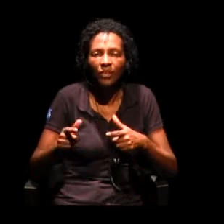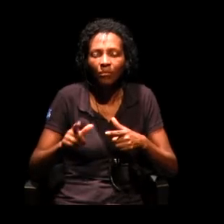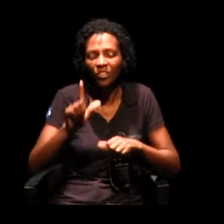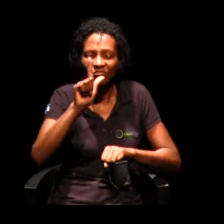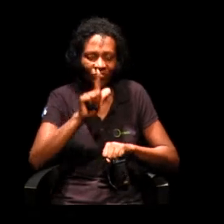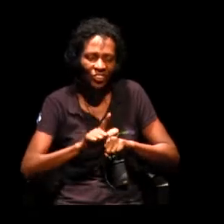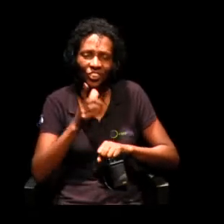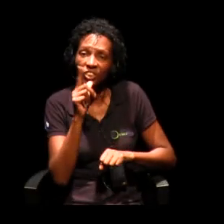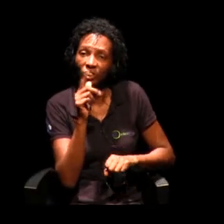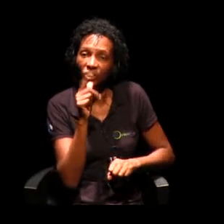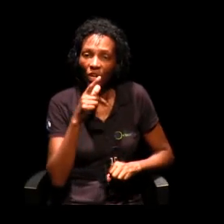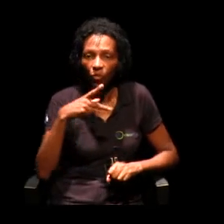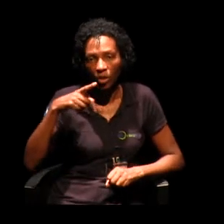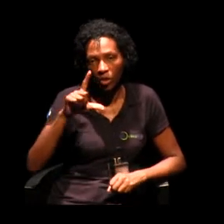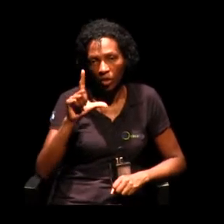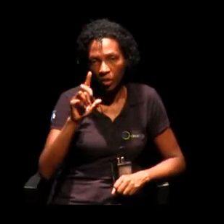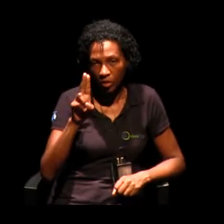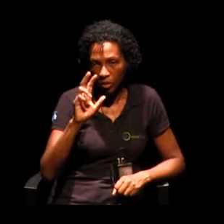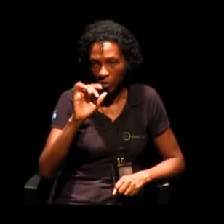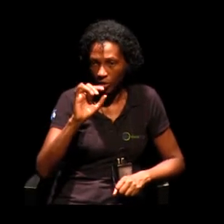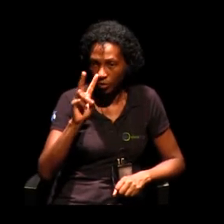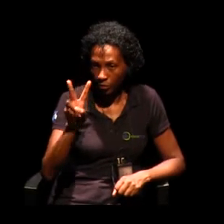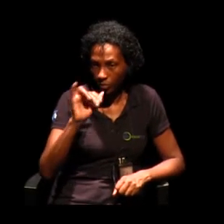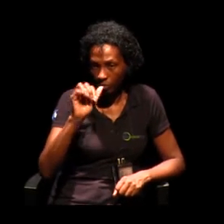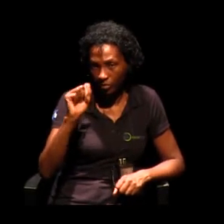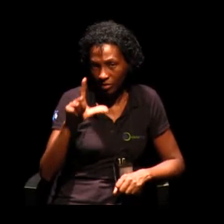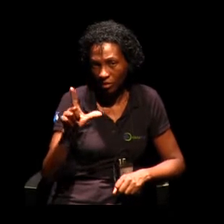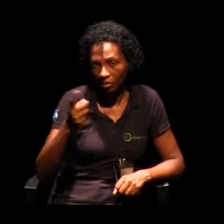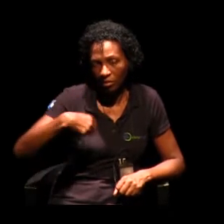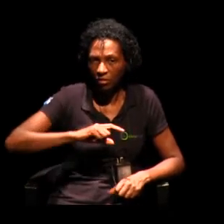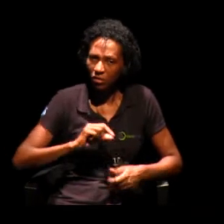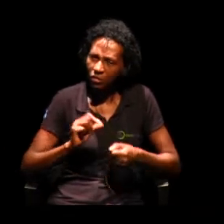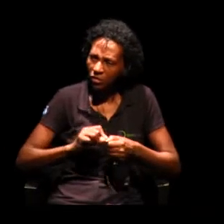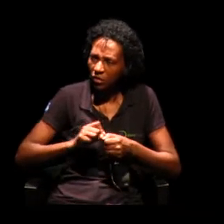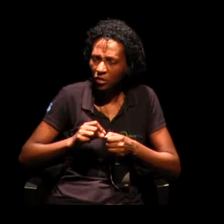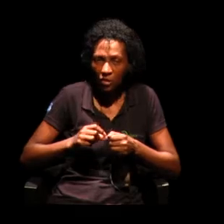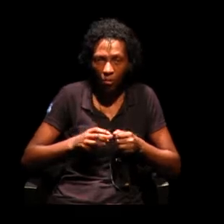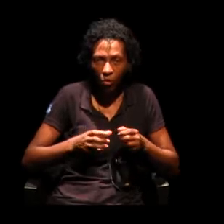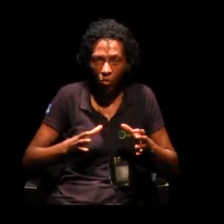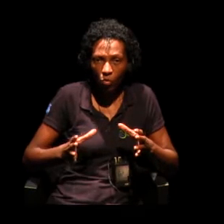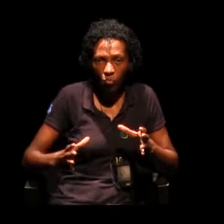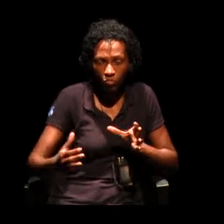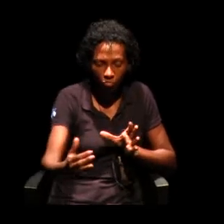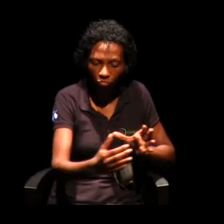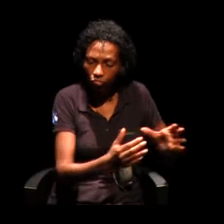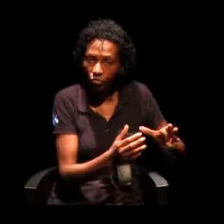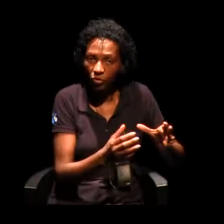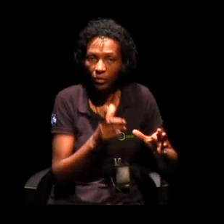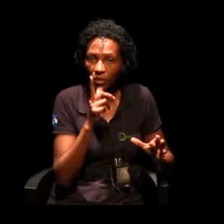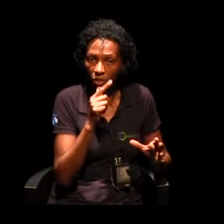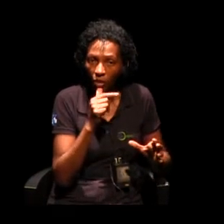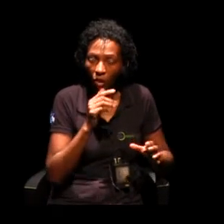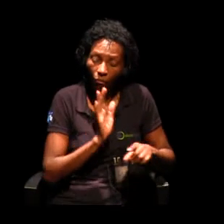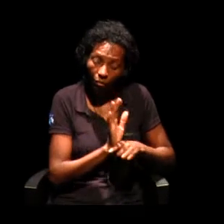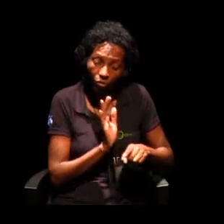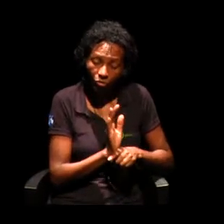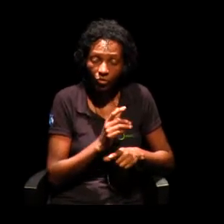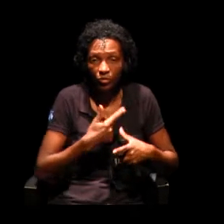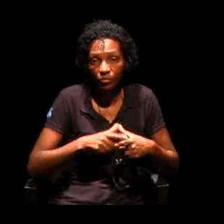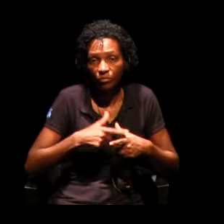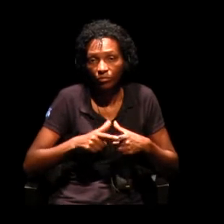problema funcional de gestão de águas pluviais, e criamos esse corpo de água